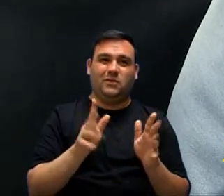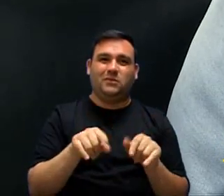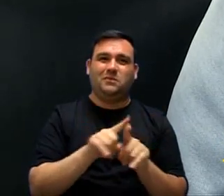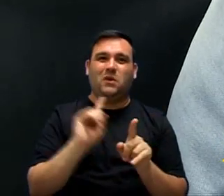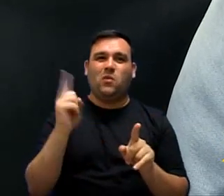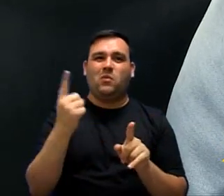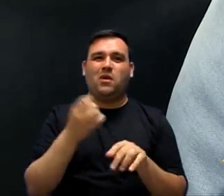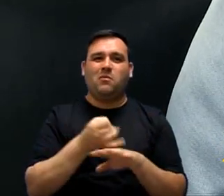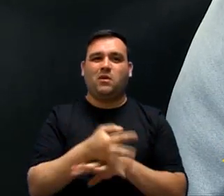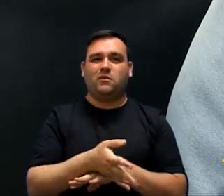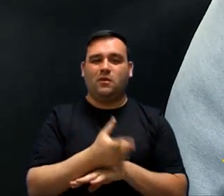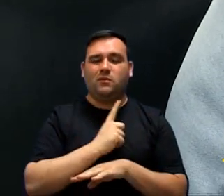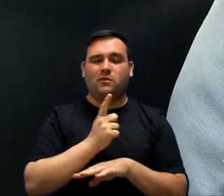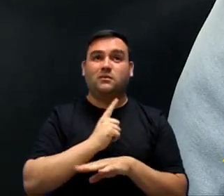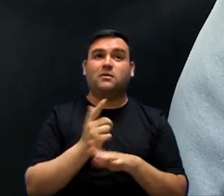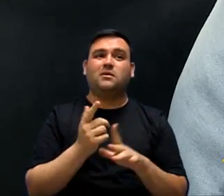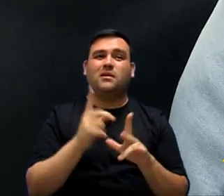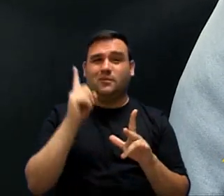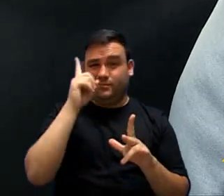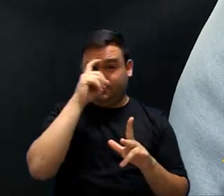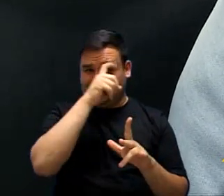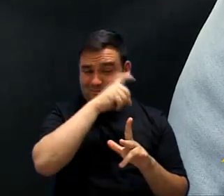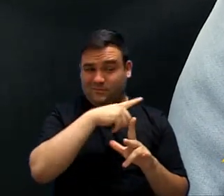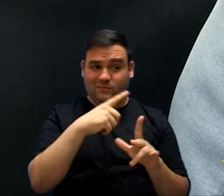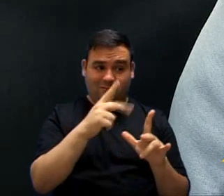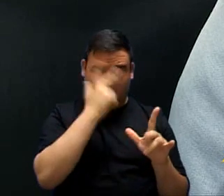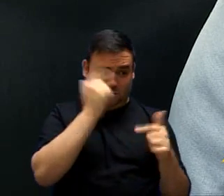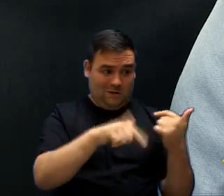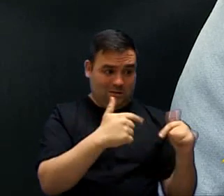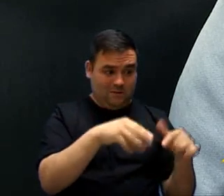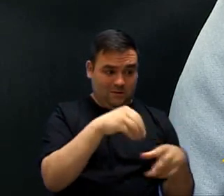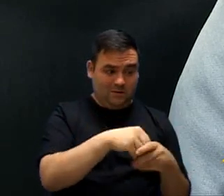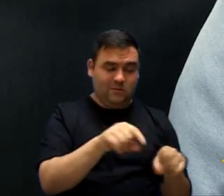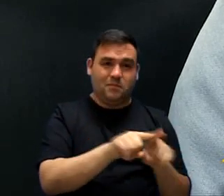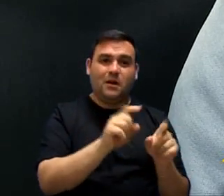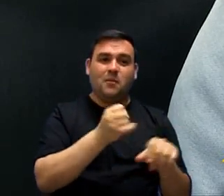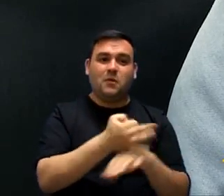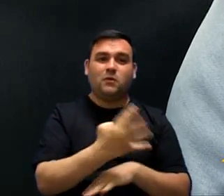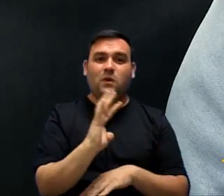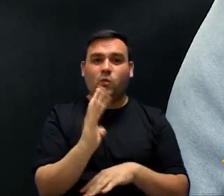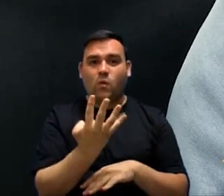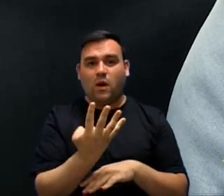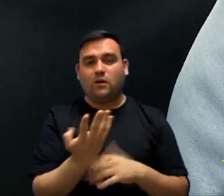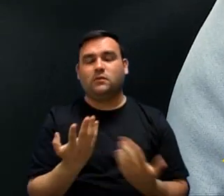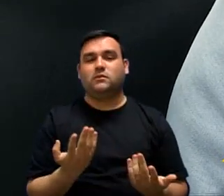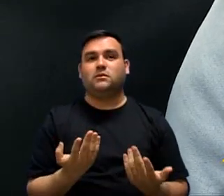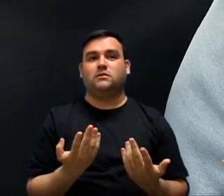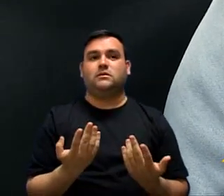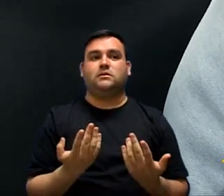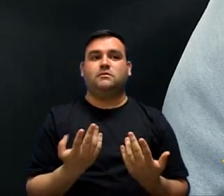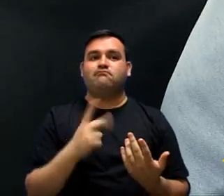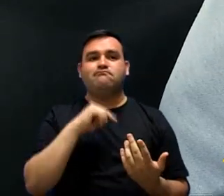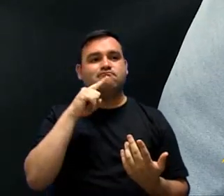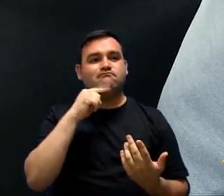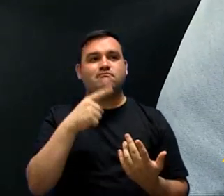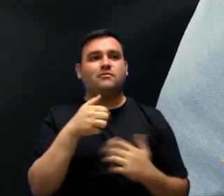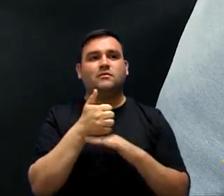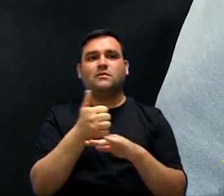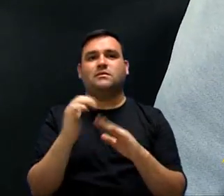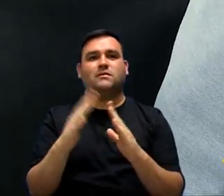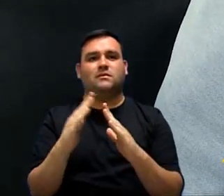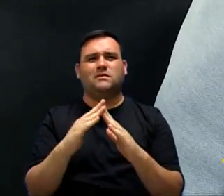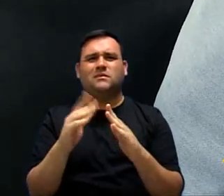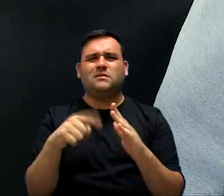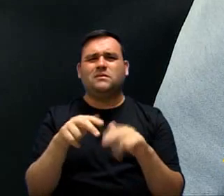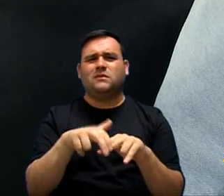até 1h, 2h da manhã. É difícil para os funcionários, às vezes 4h da manhã, né? Não tem como levar embora. É mais